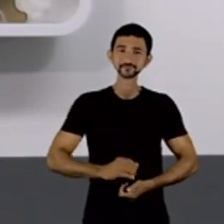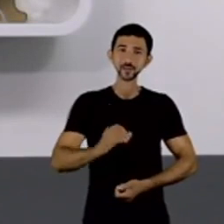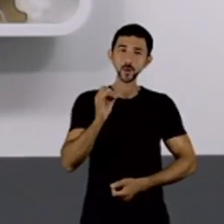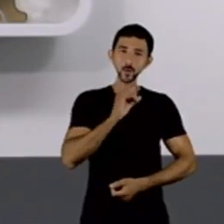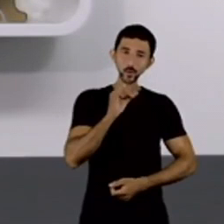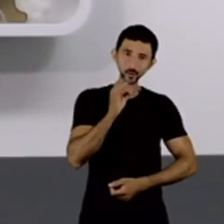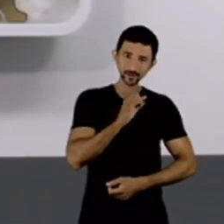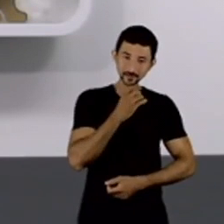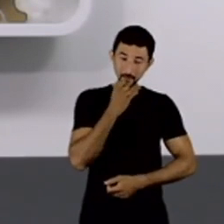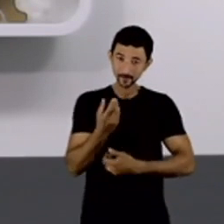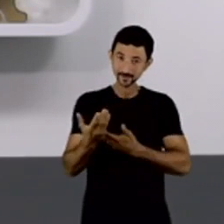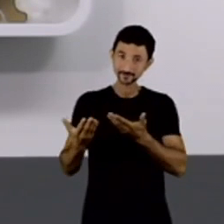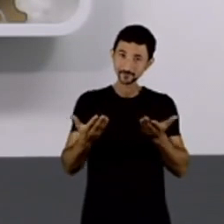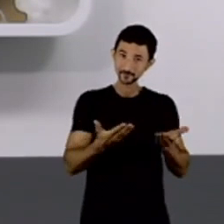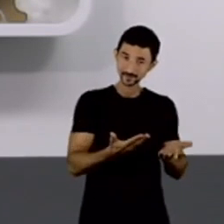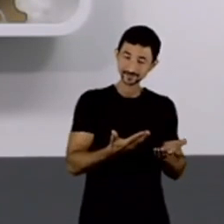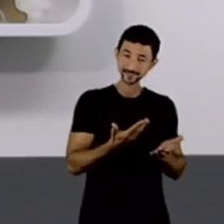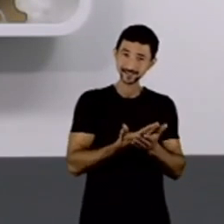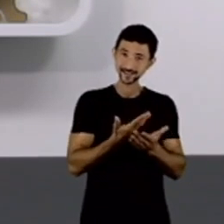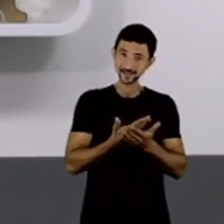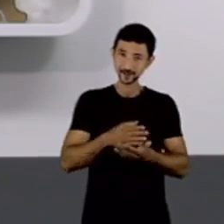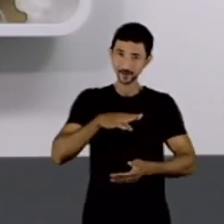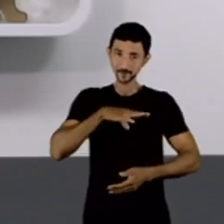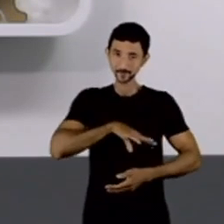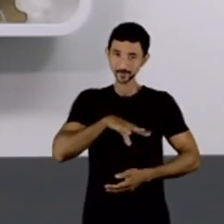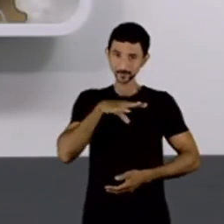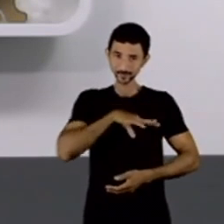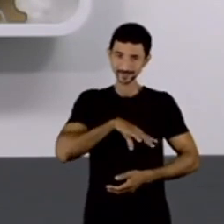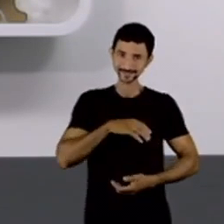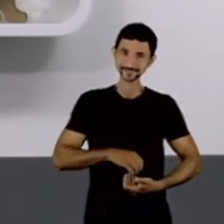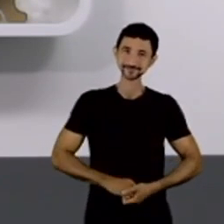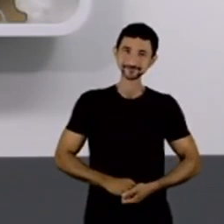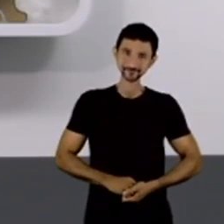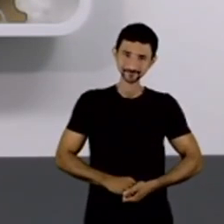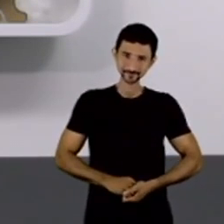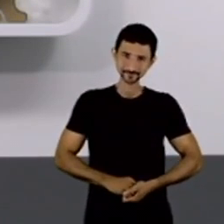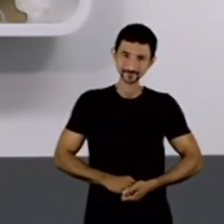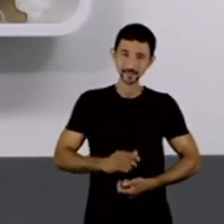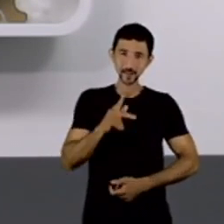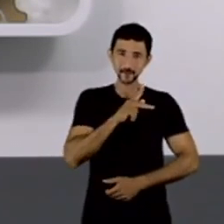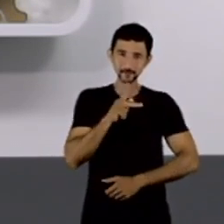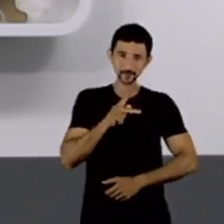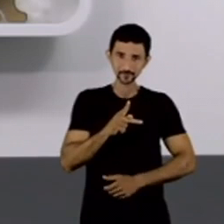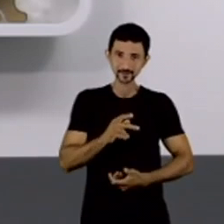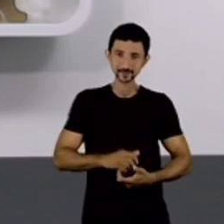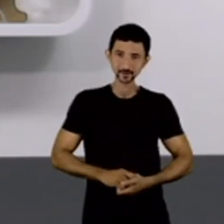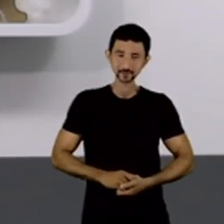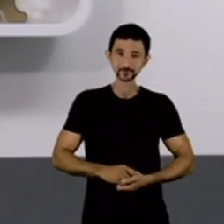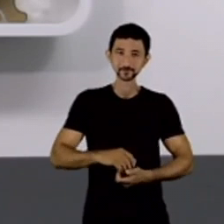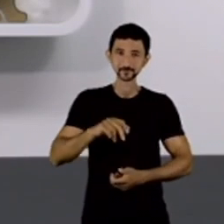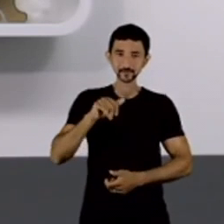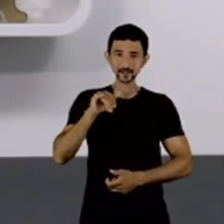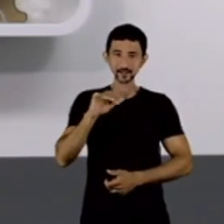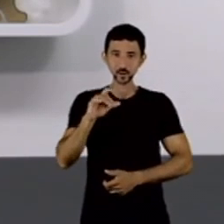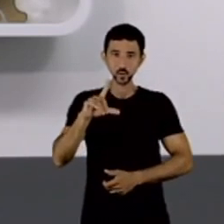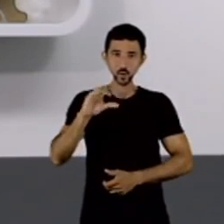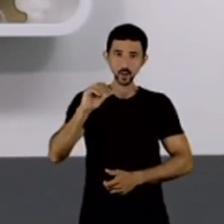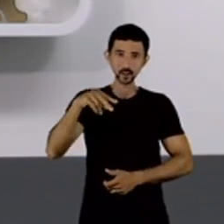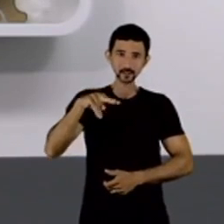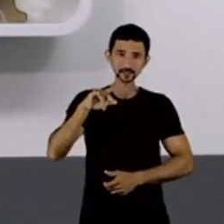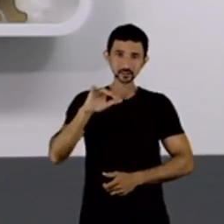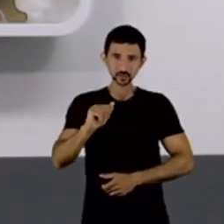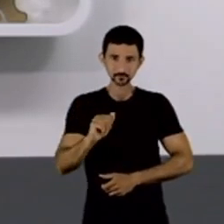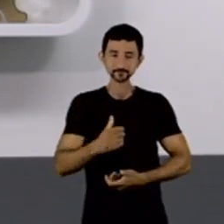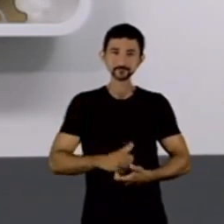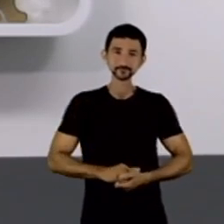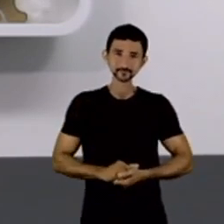Olá! Seja bem-vindo a mais esta aula de língua portuguesa. Eu sou a professora Yolândia Moraes e quero te convidar para